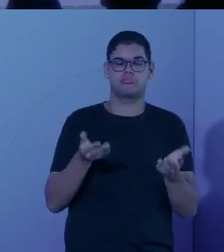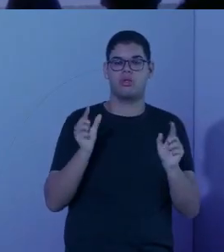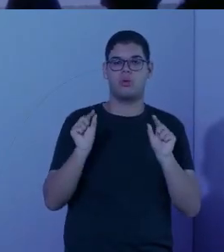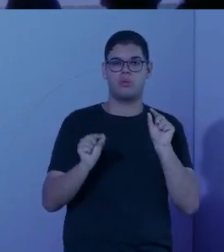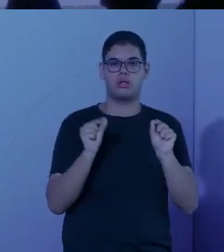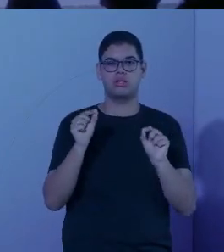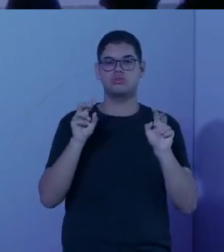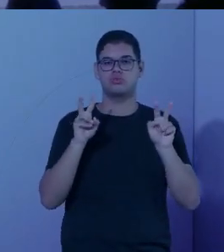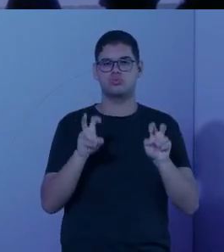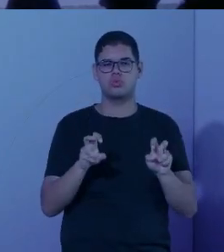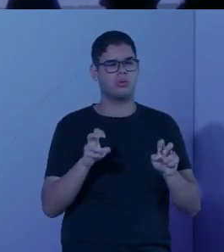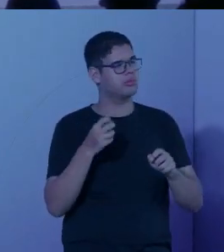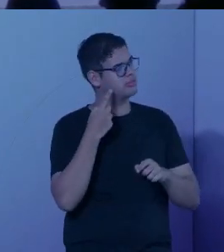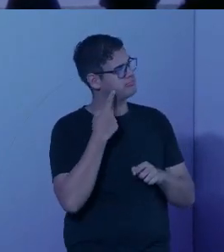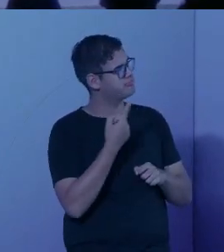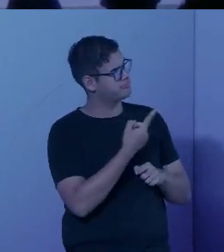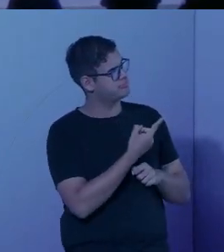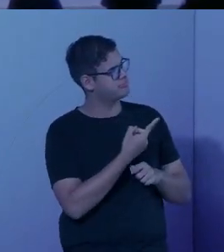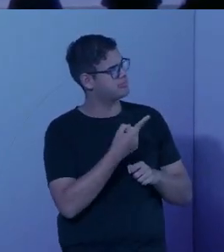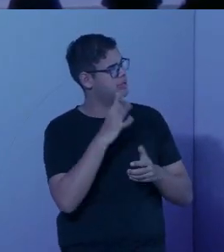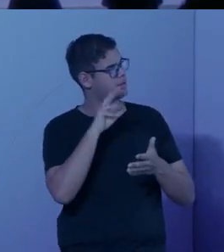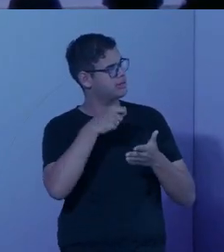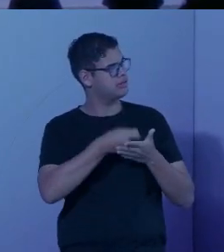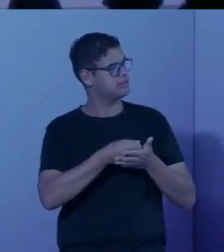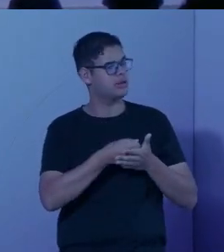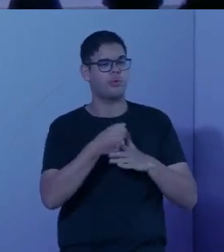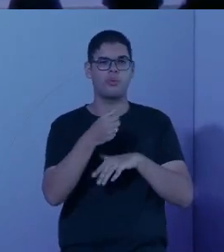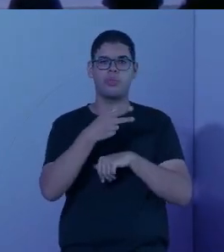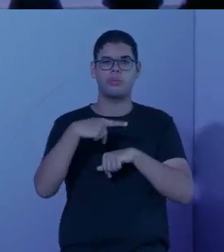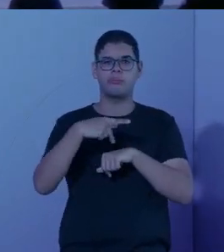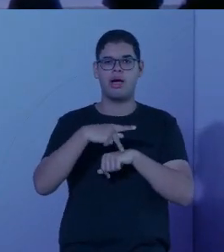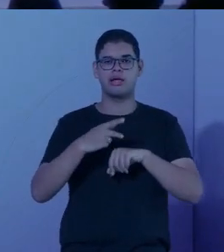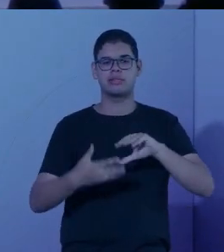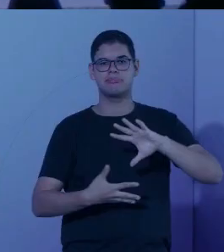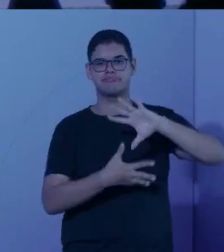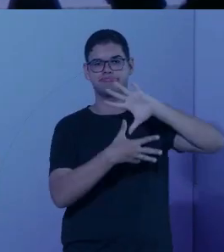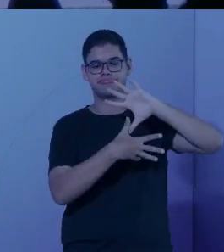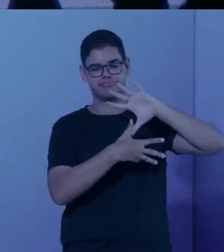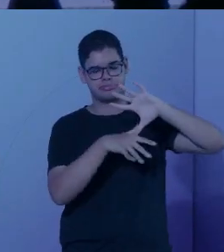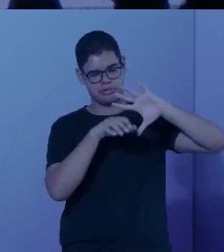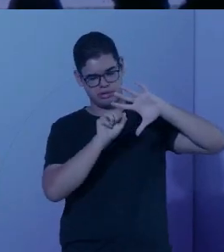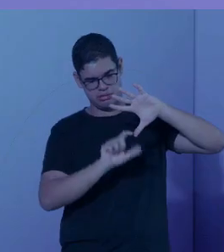tomada de decisão nos países da América Latina.